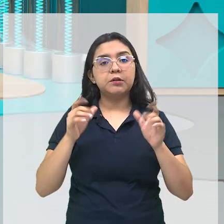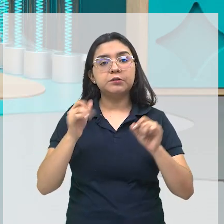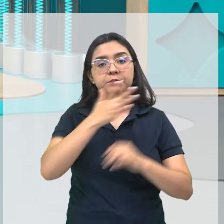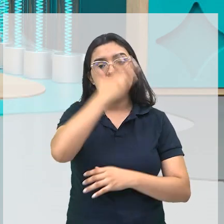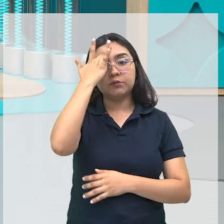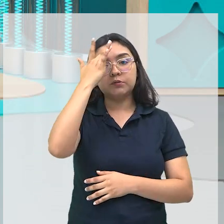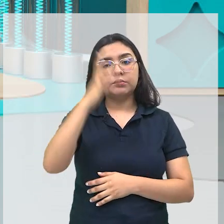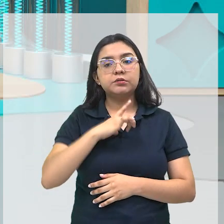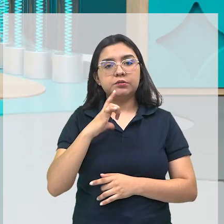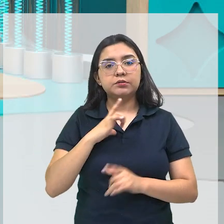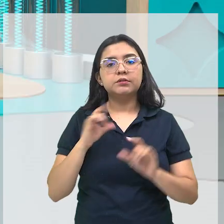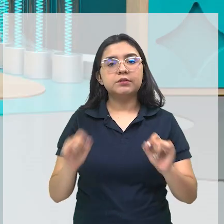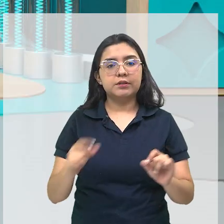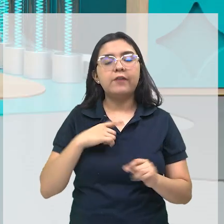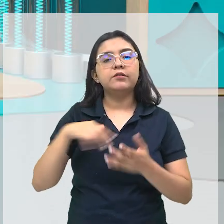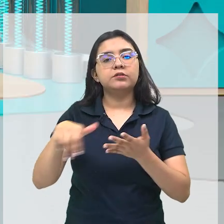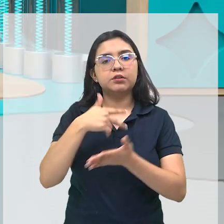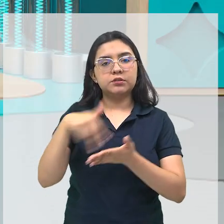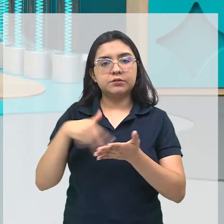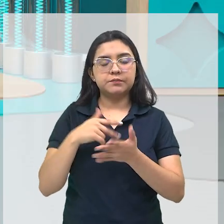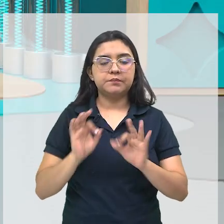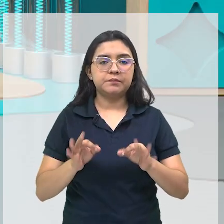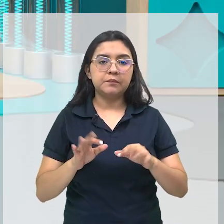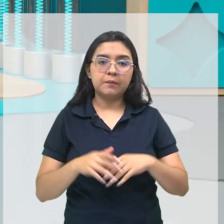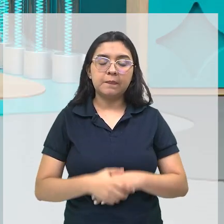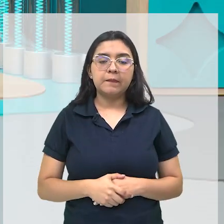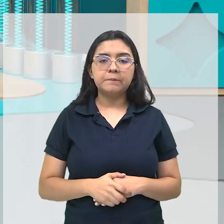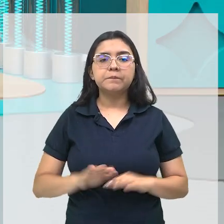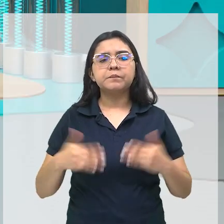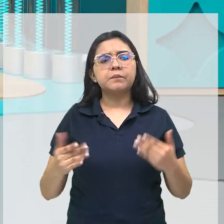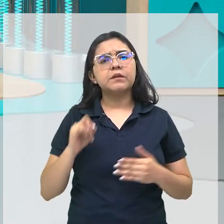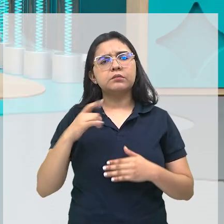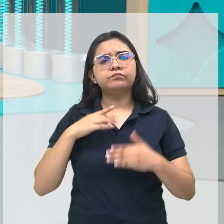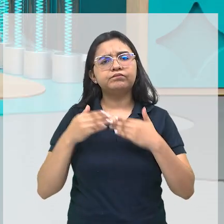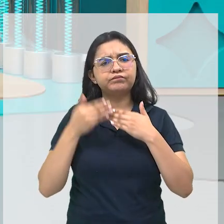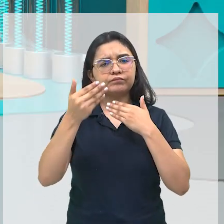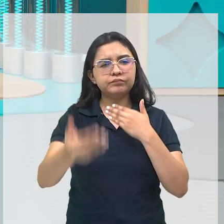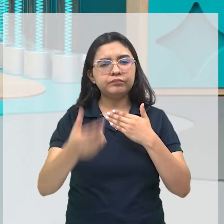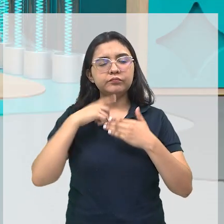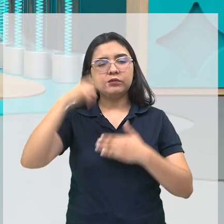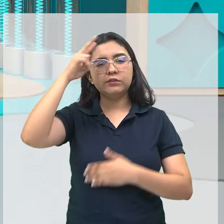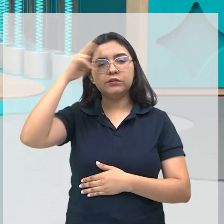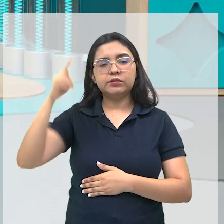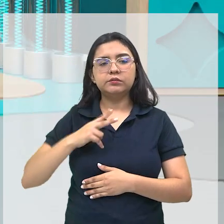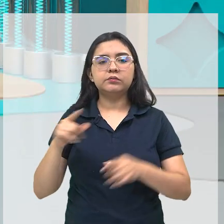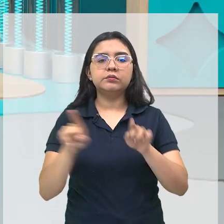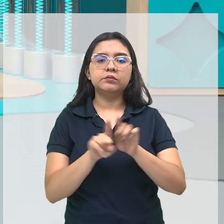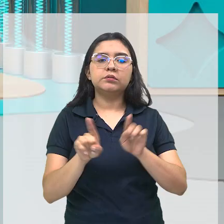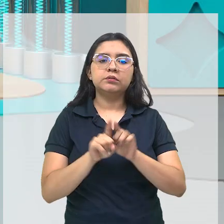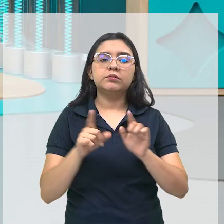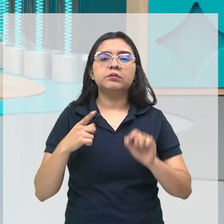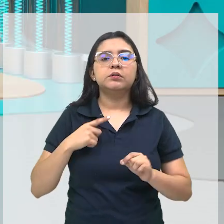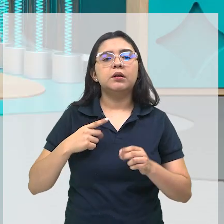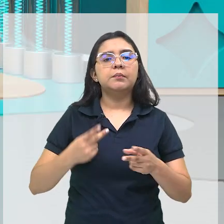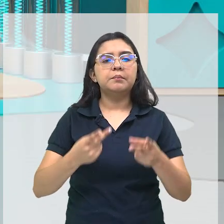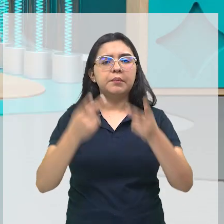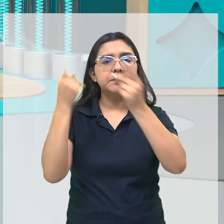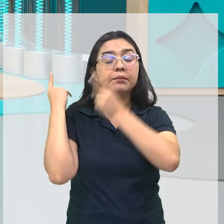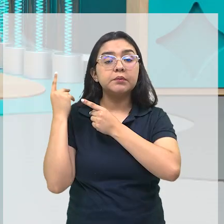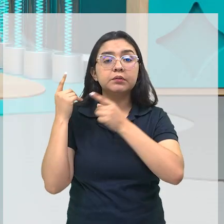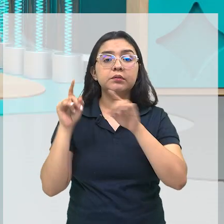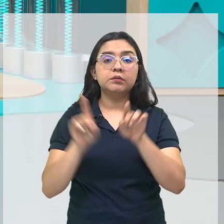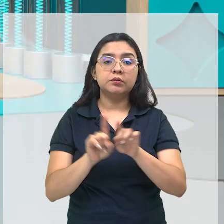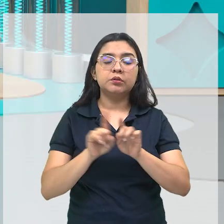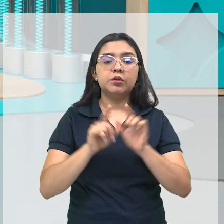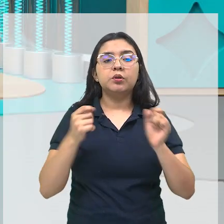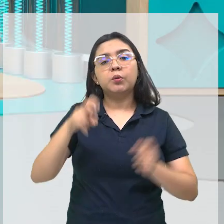pessoas estavam realizando dança. Se a gente avançar um pouquinho na história, nas civilizações mais antigas, né? Ali